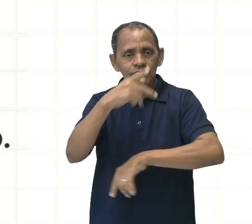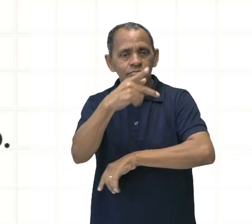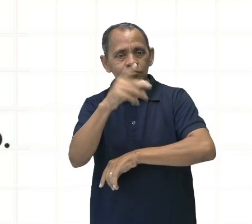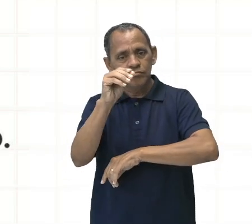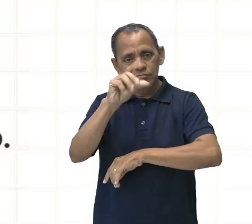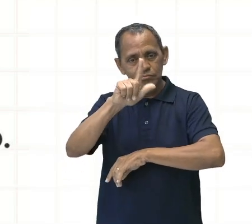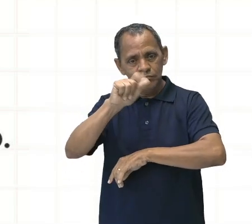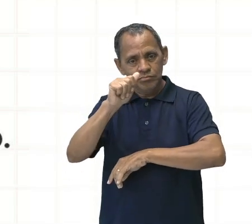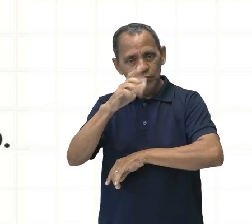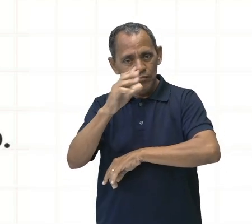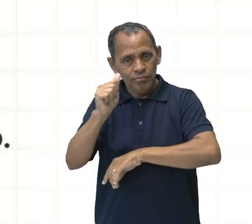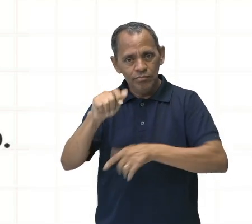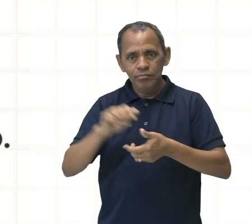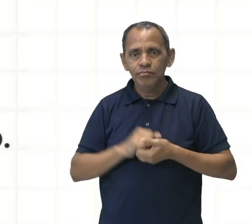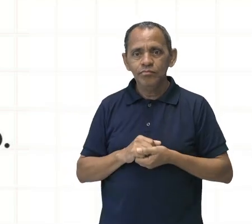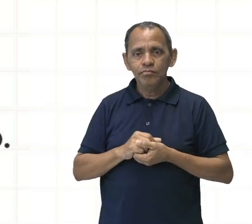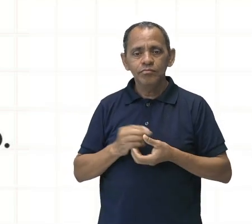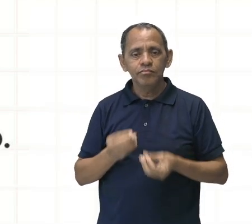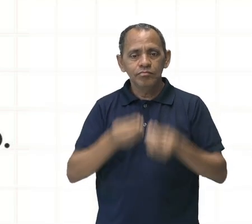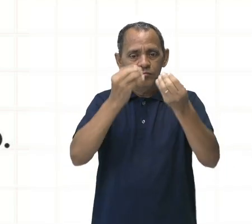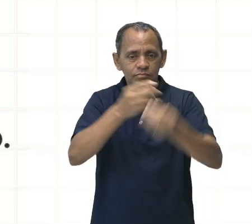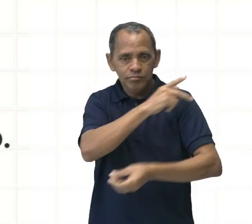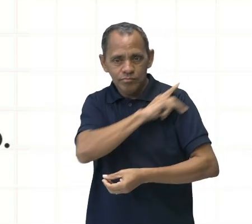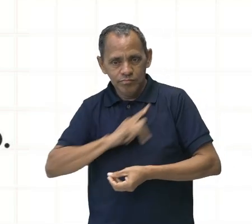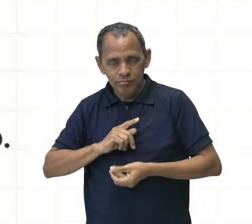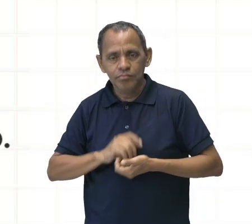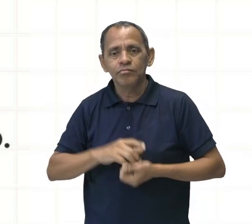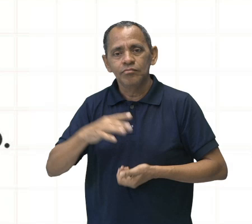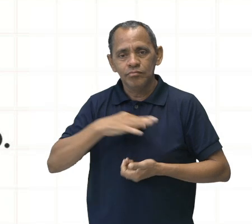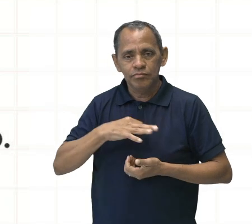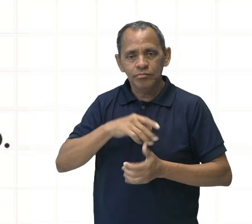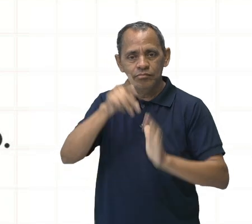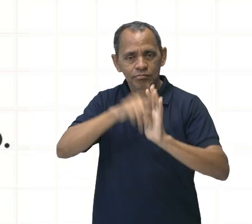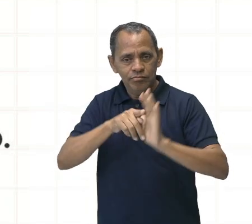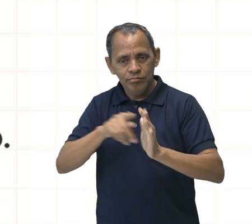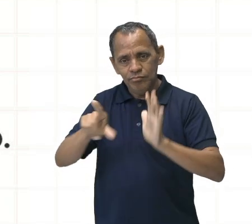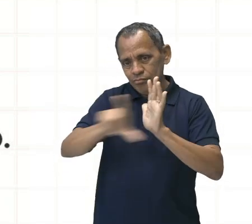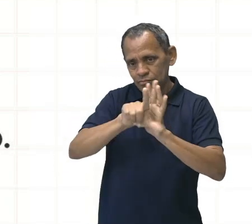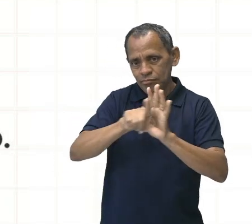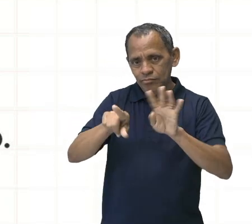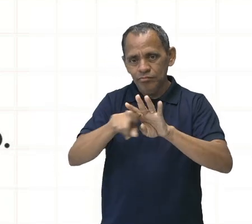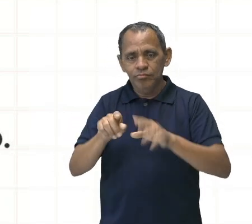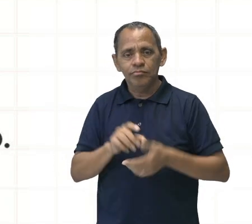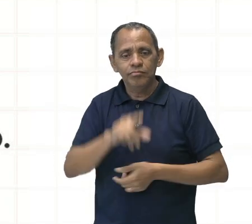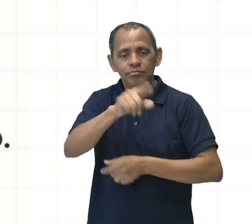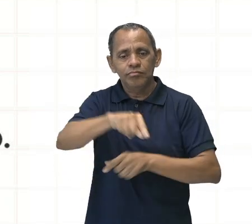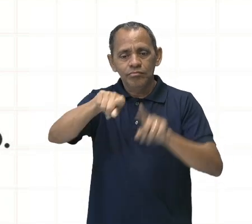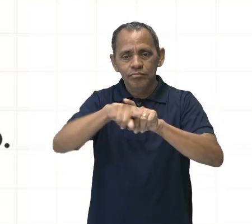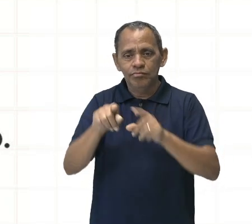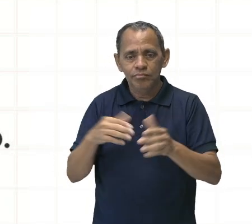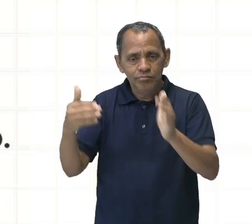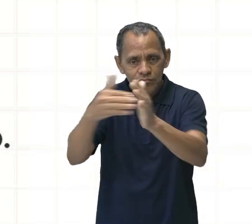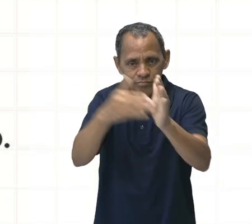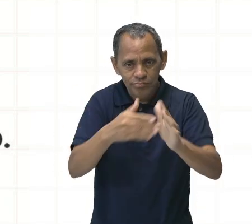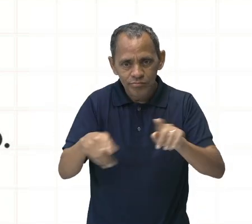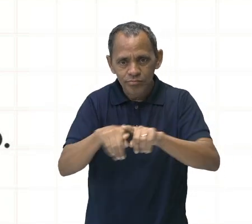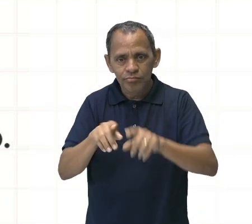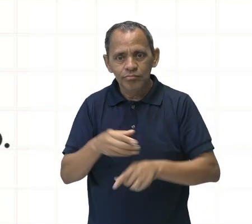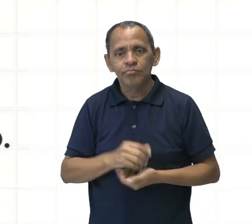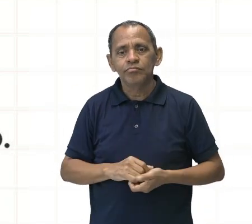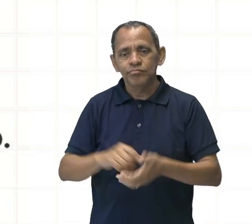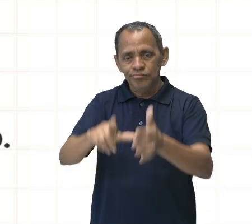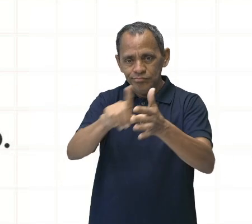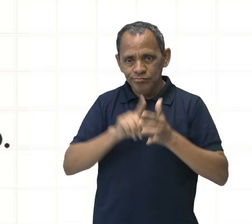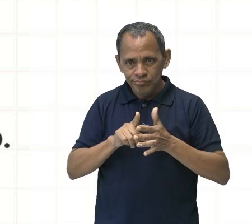ao presidente o poder de baixar decretos-leis, nomear interventores, ou seja, os antigos governadores